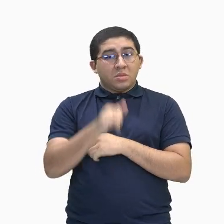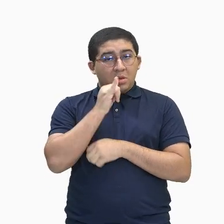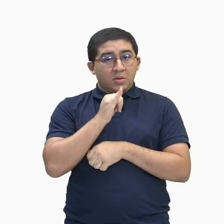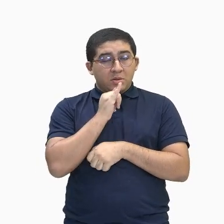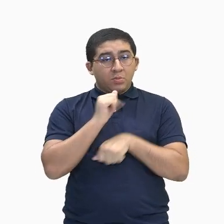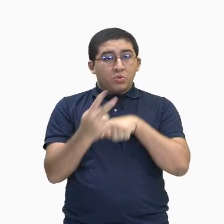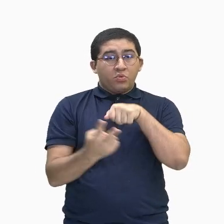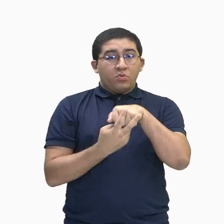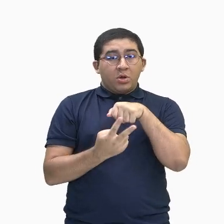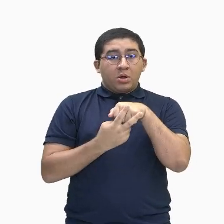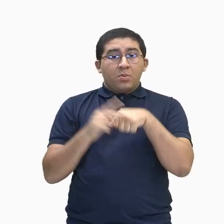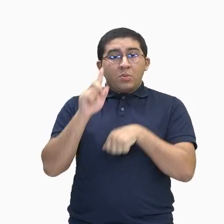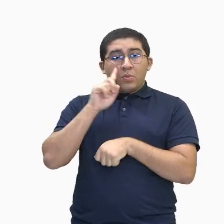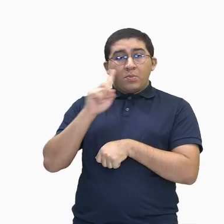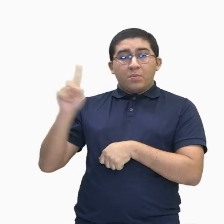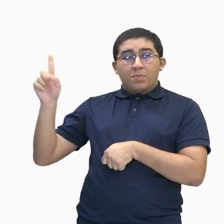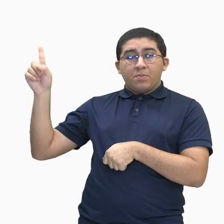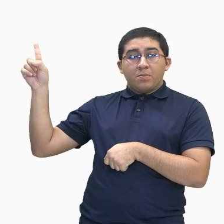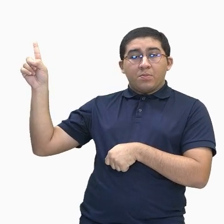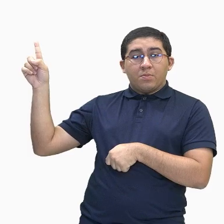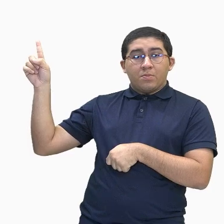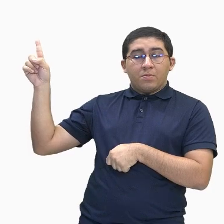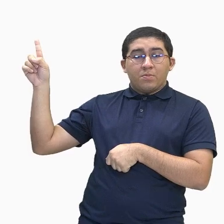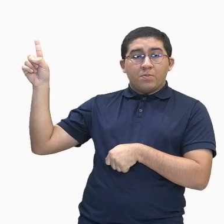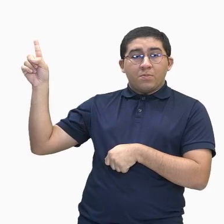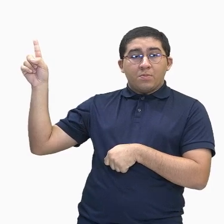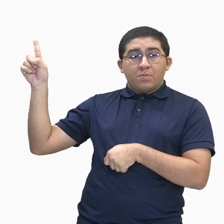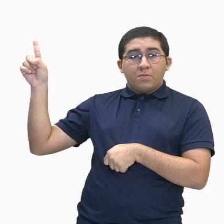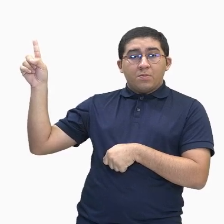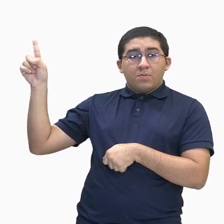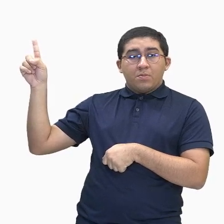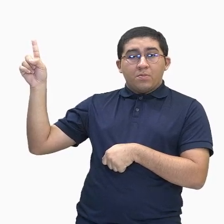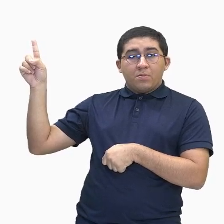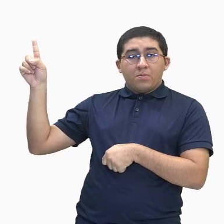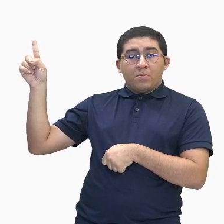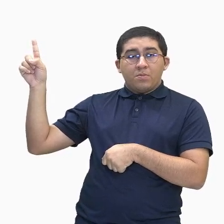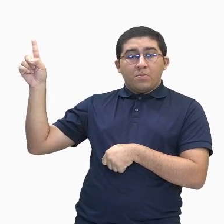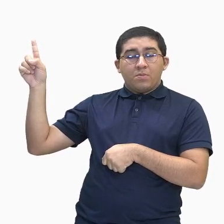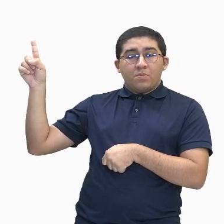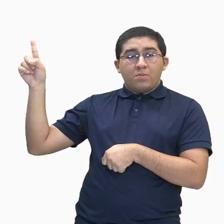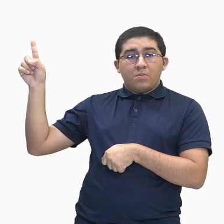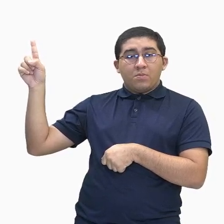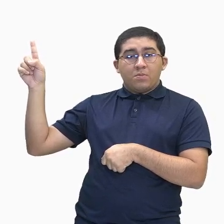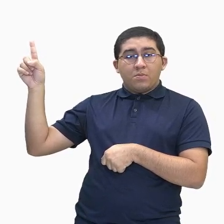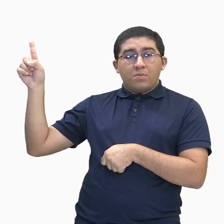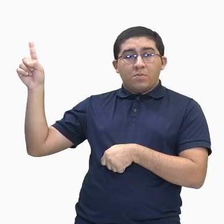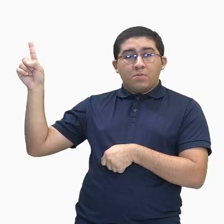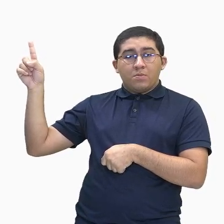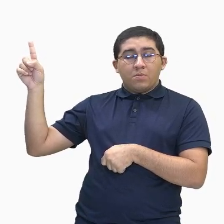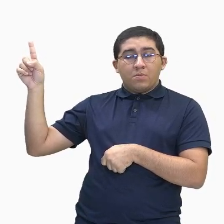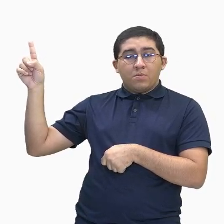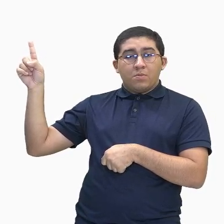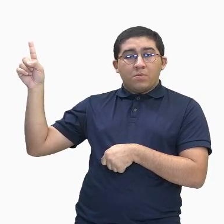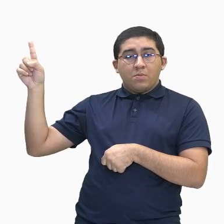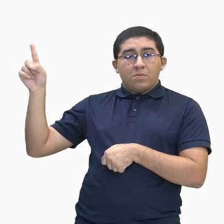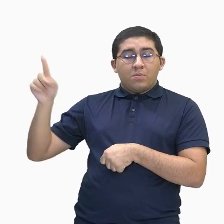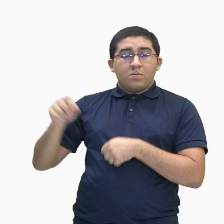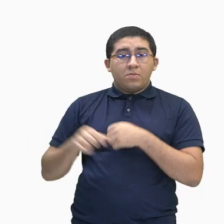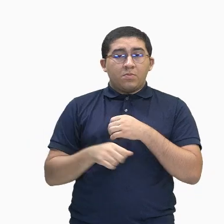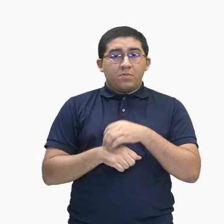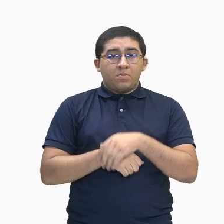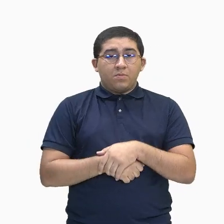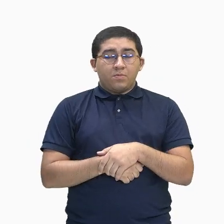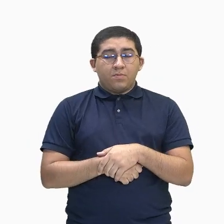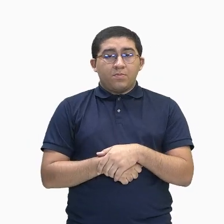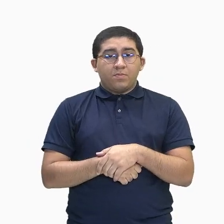finish, avoid, consider, mind, suggest, quit. Temos o